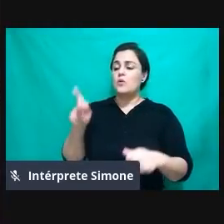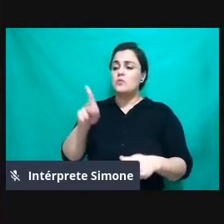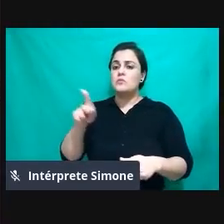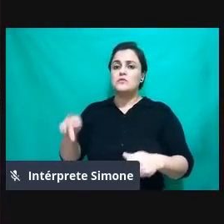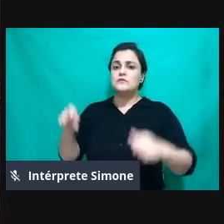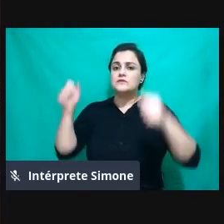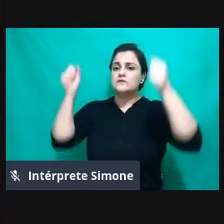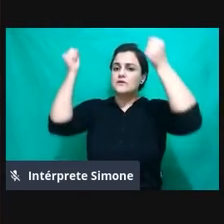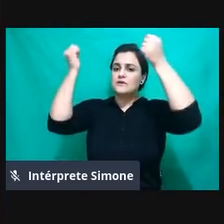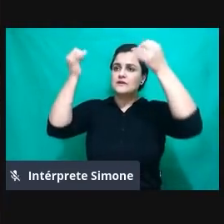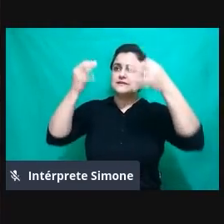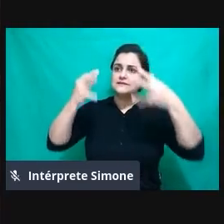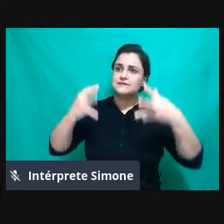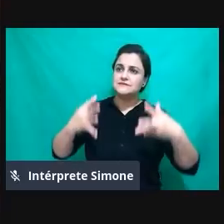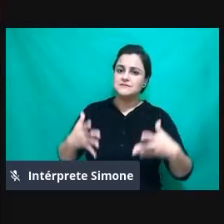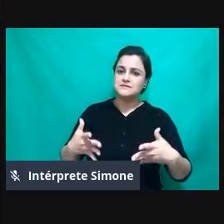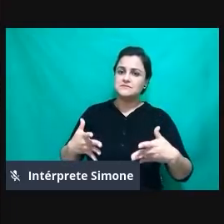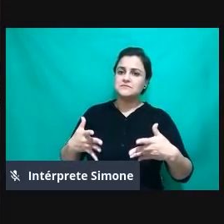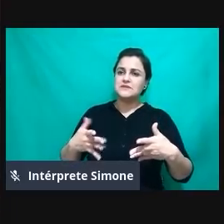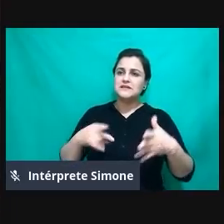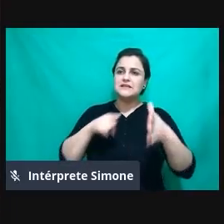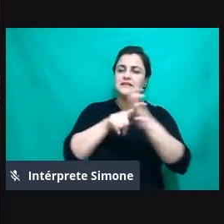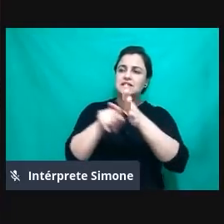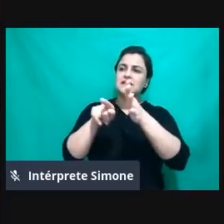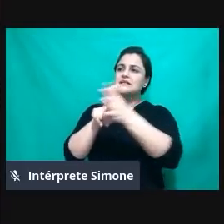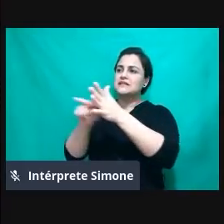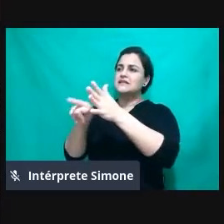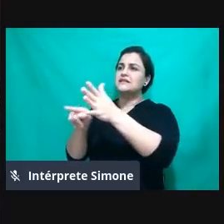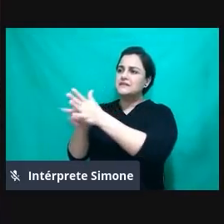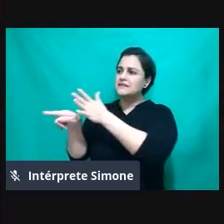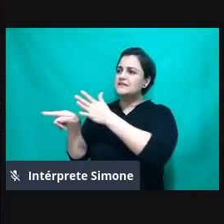né? Então, eu vou perguntar para o meu aluno,